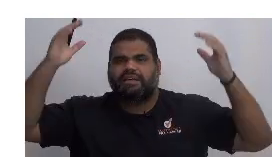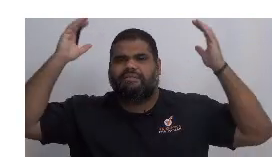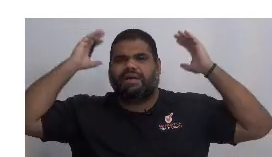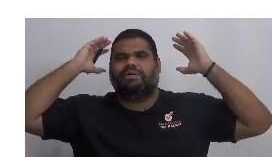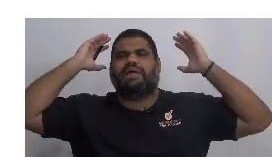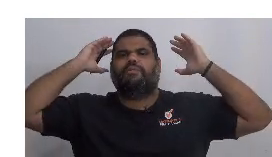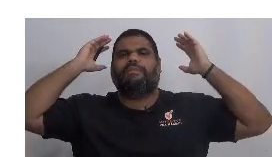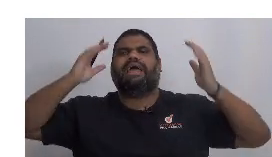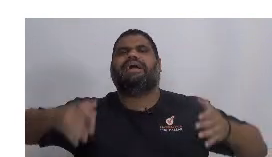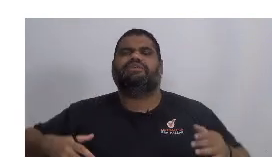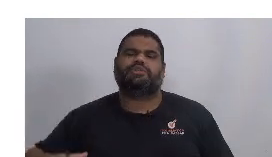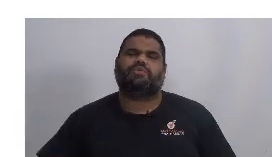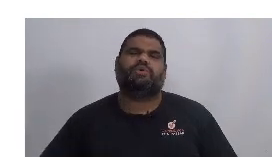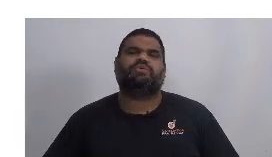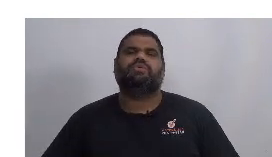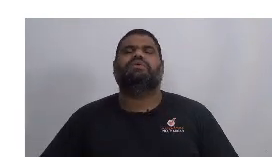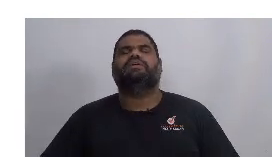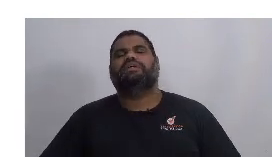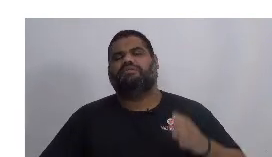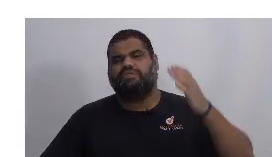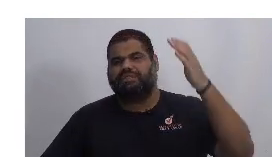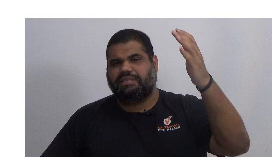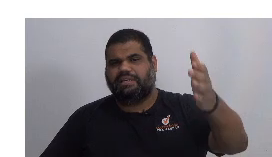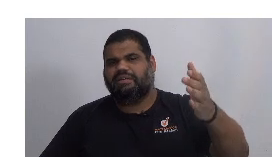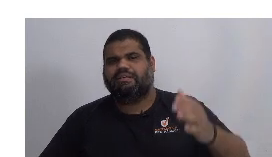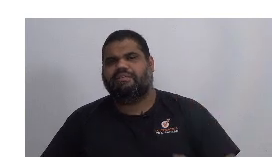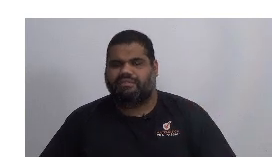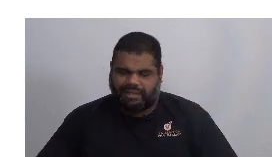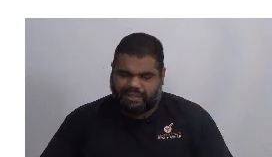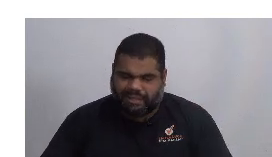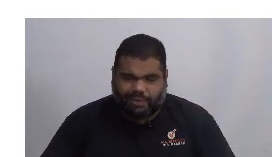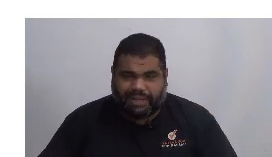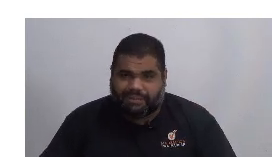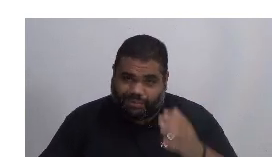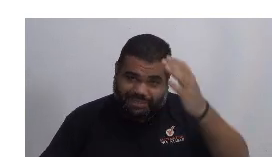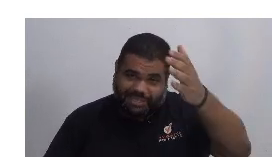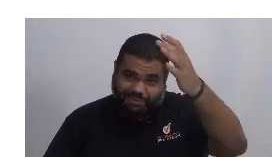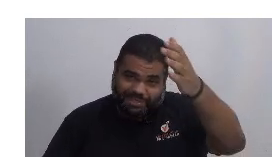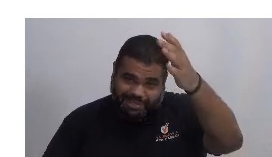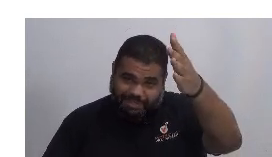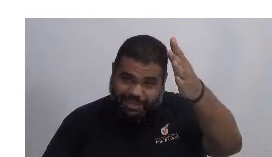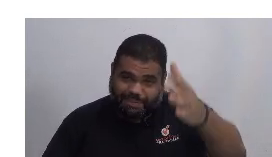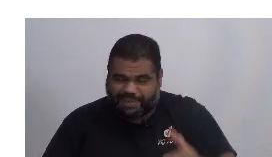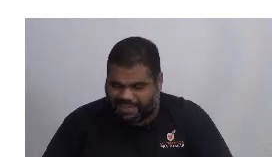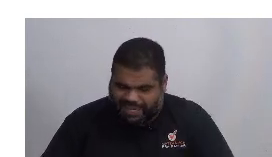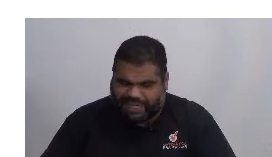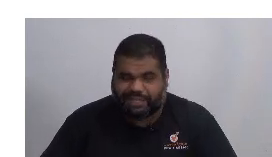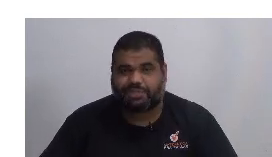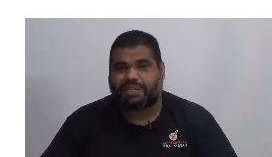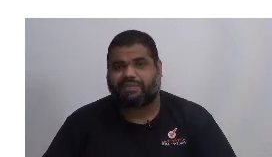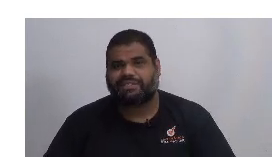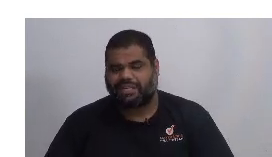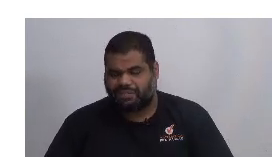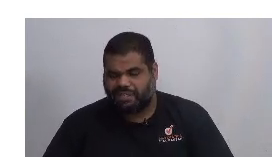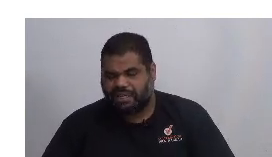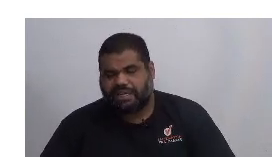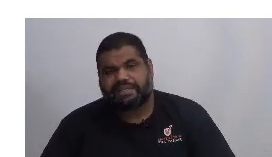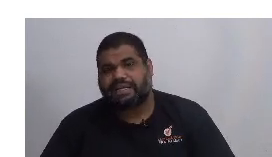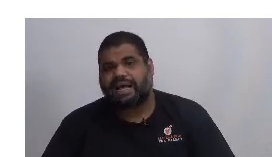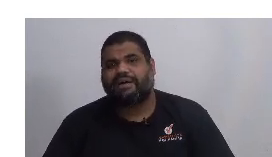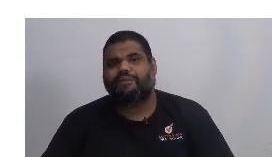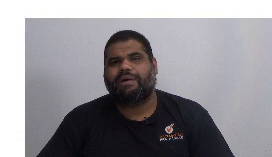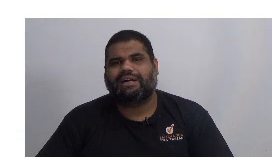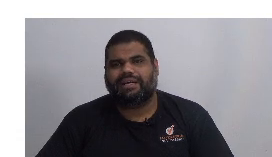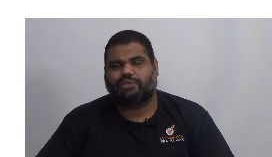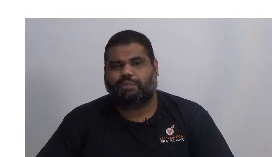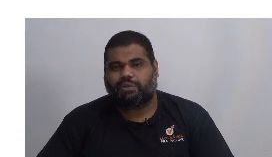sexta-feira vai rolar um mega desconto e você, então aí você mesmo que está querendo estudar com a gente,